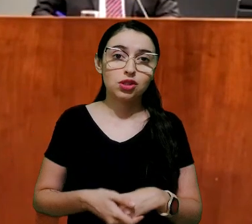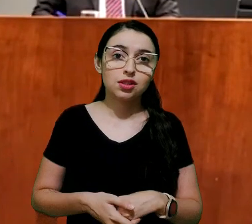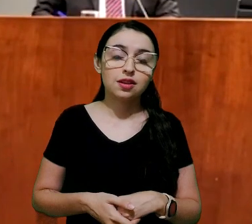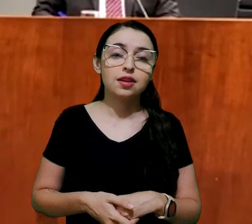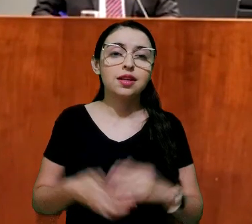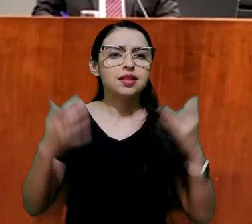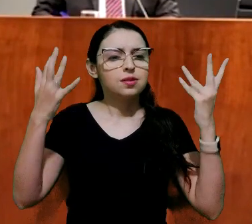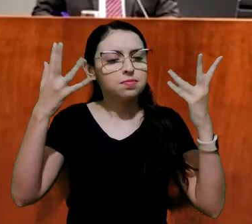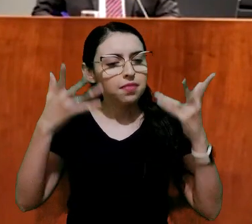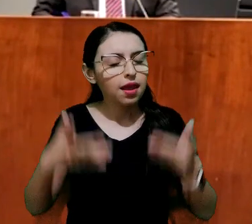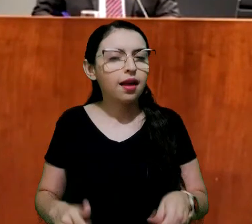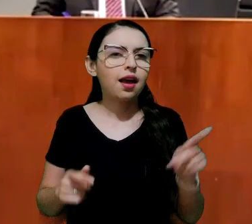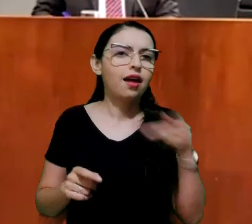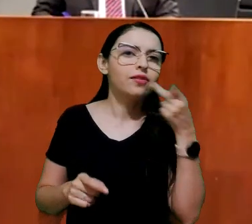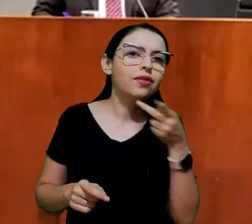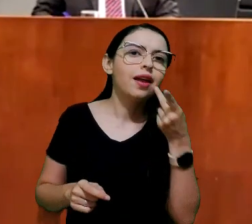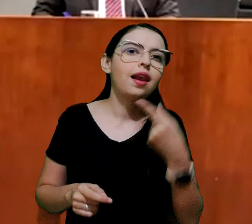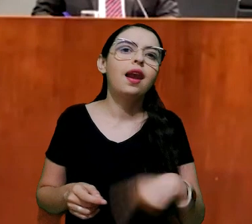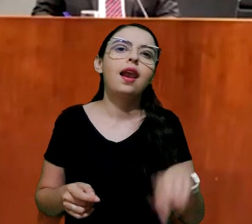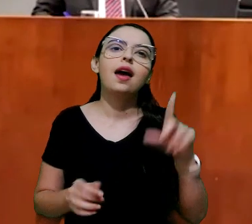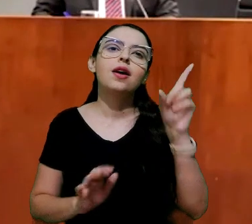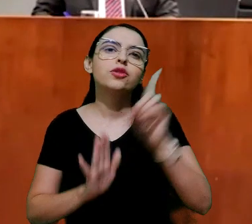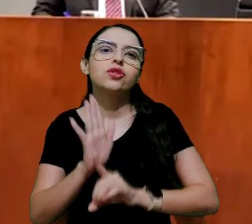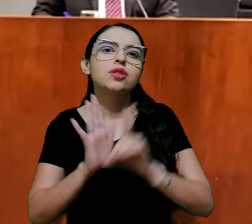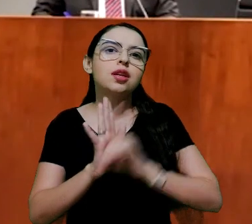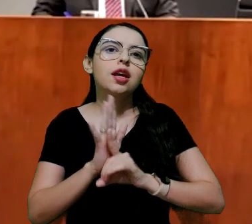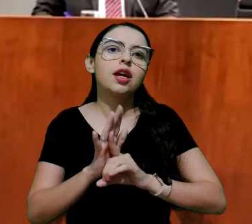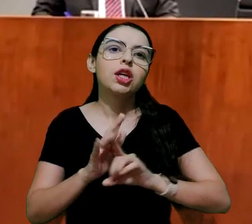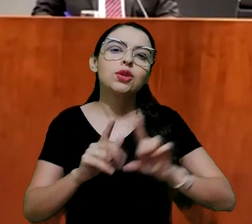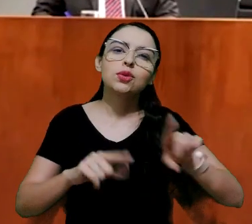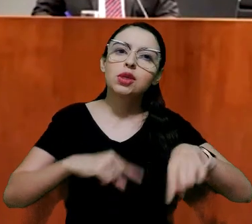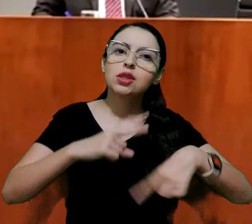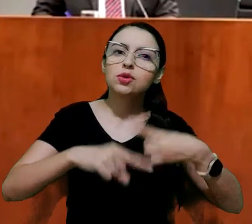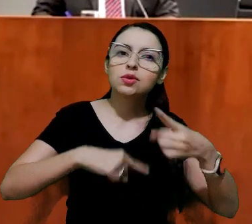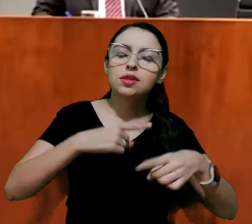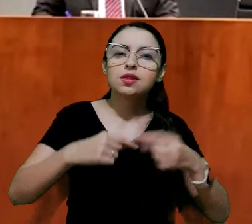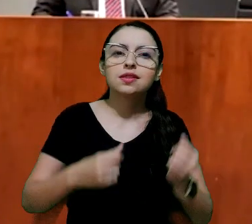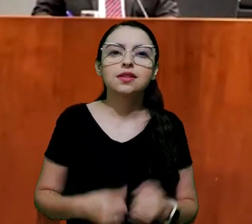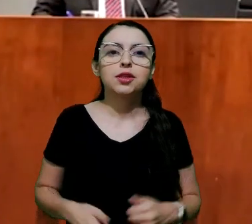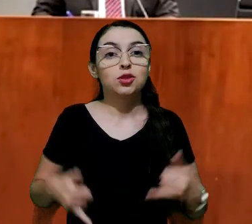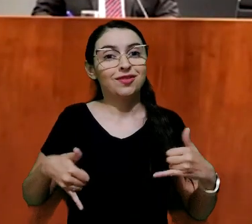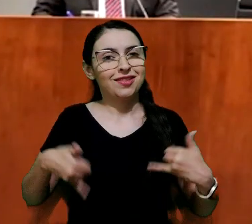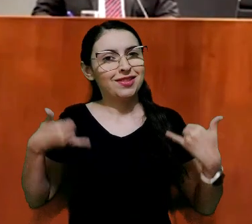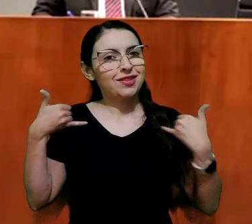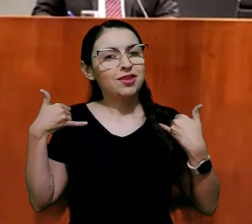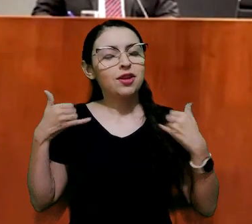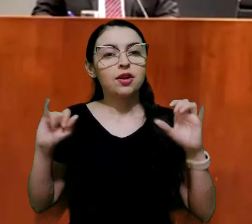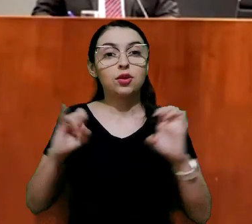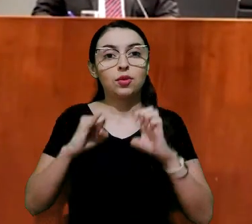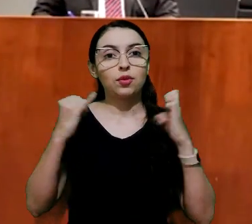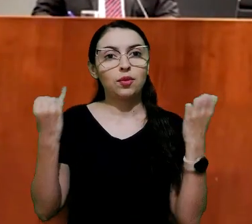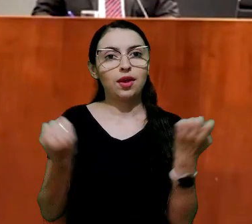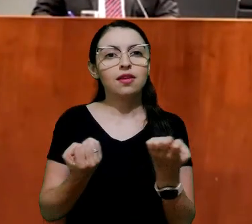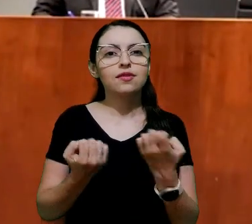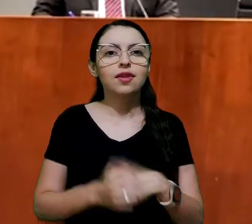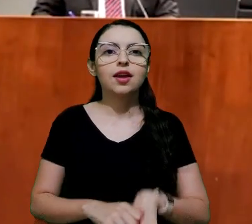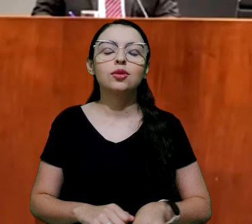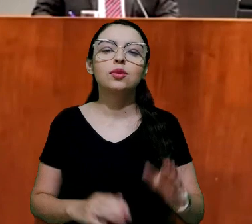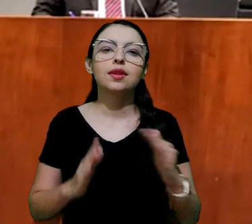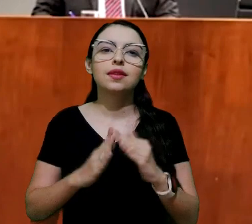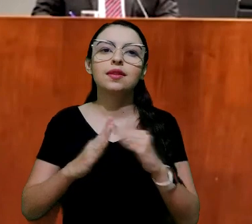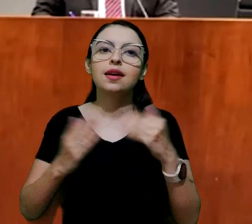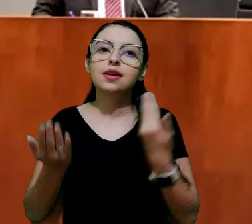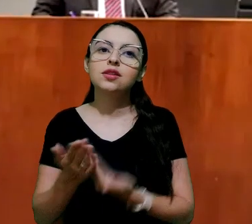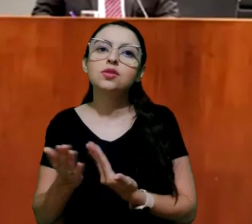de sucessões. É uma honra poder participar dos eventos da Escola de Magistrados que o senhor